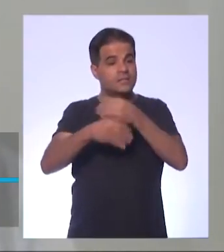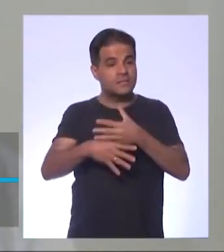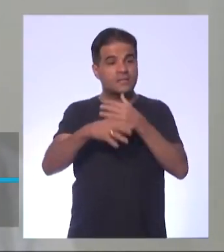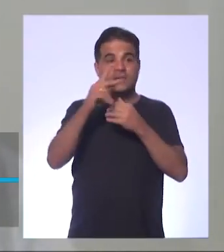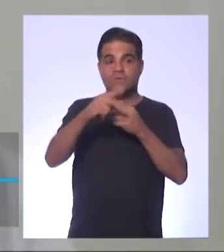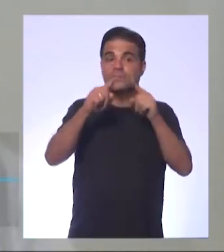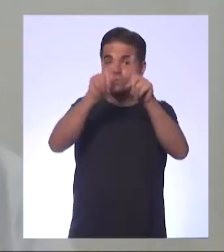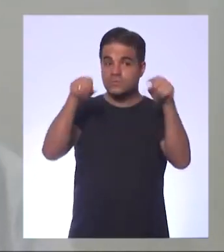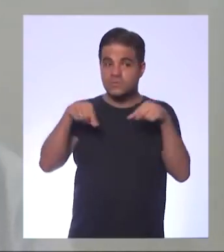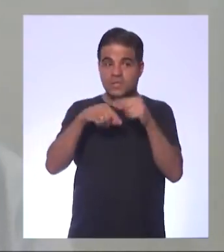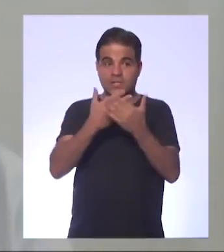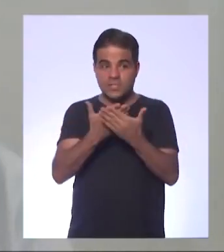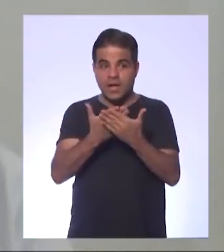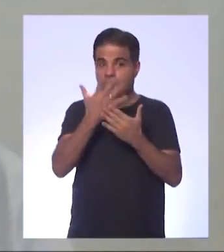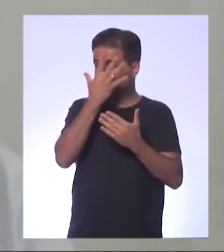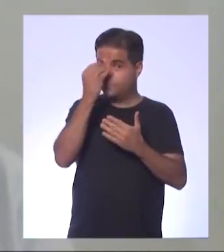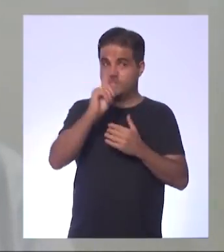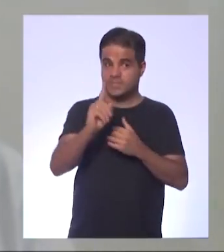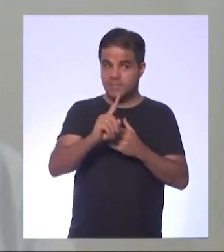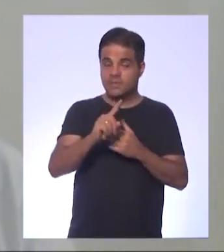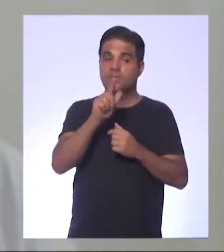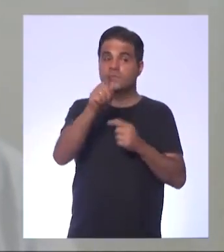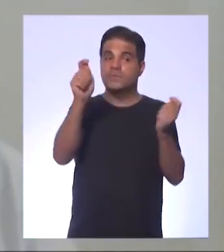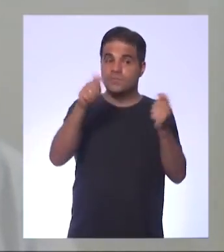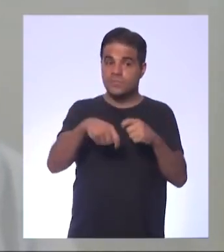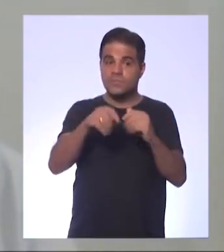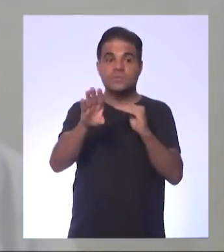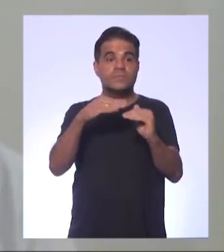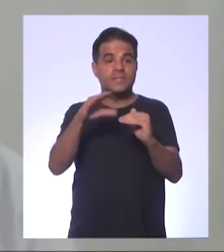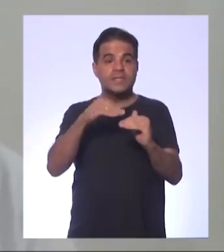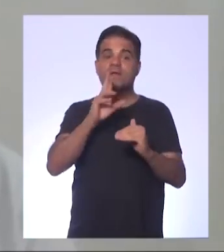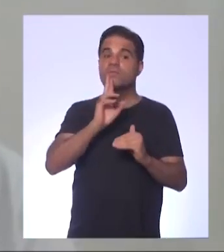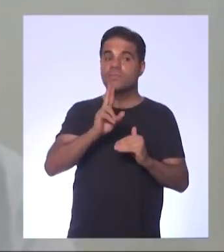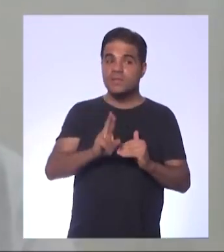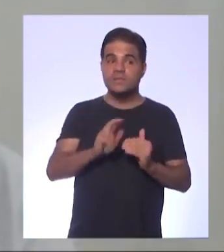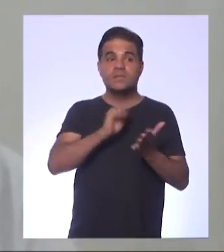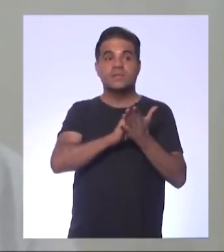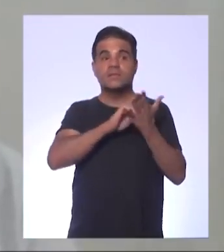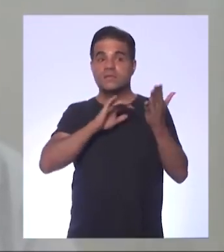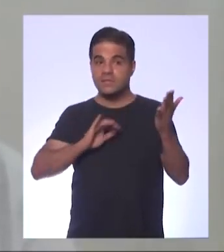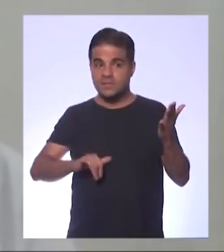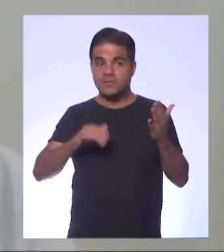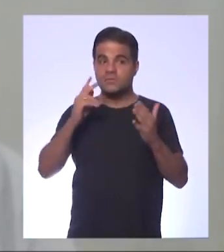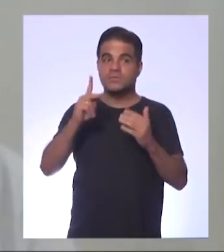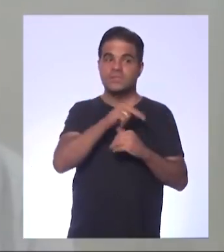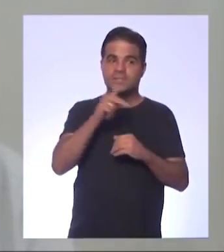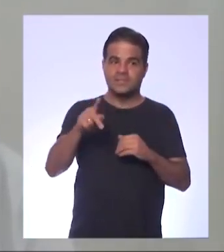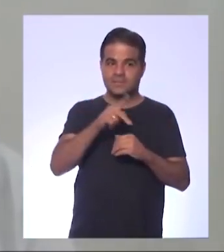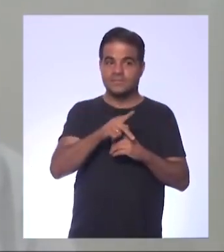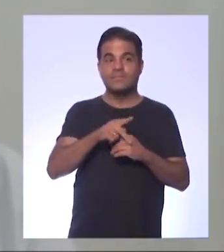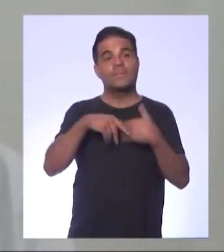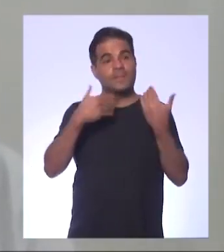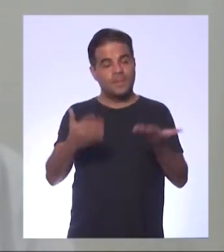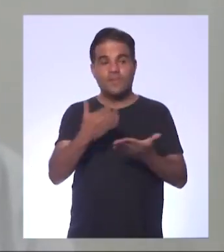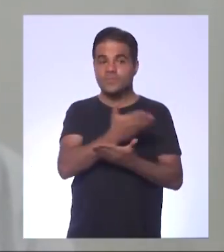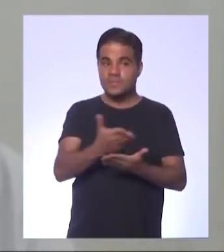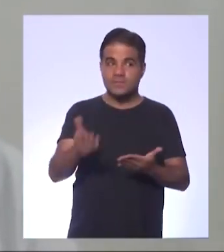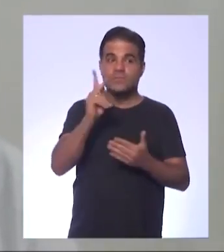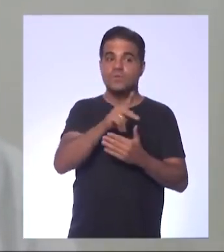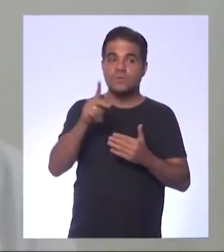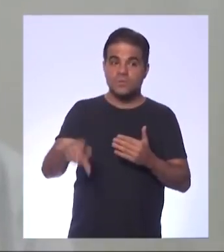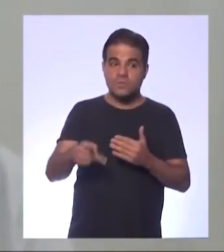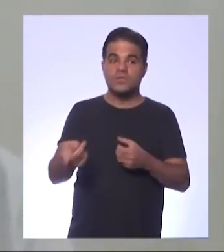sua sala de aula, hein? Não se esqueça, para você poder mandar as respostas das atividades dos seus professores. E vocês,